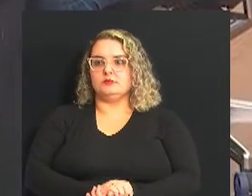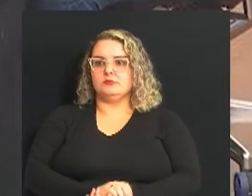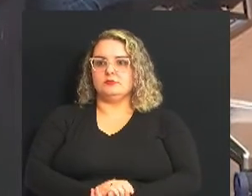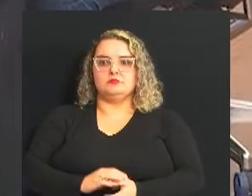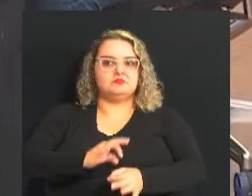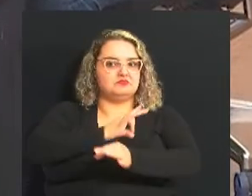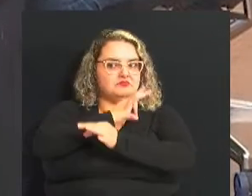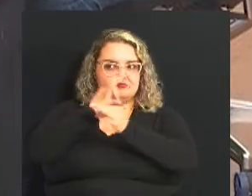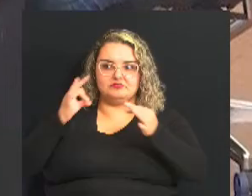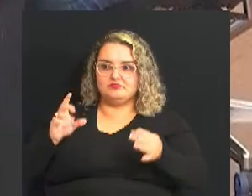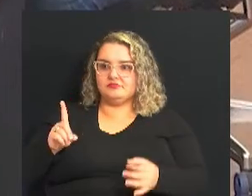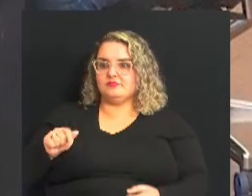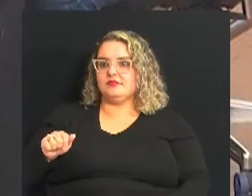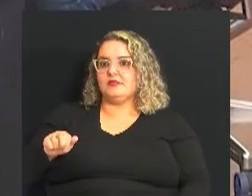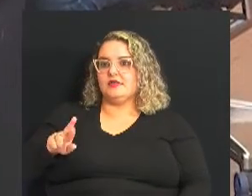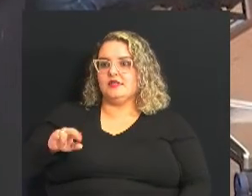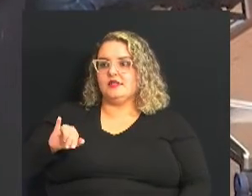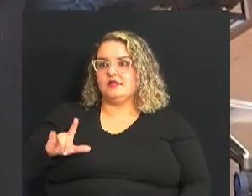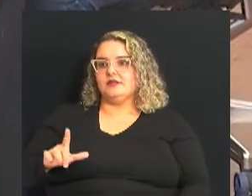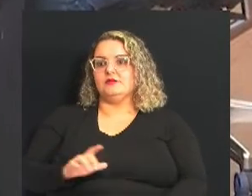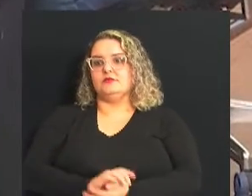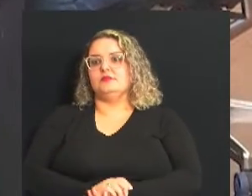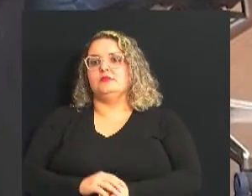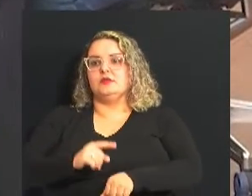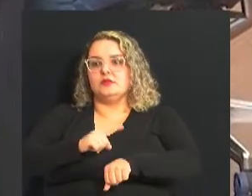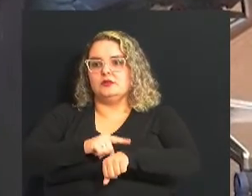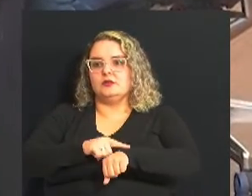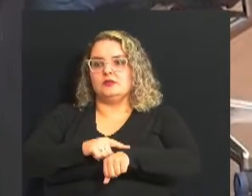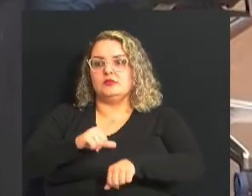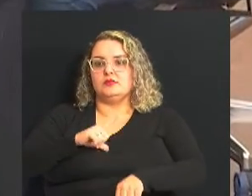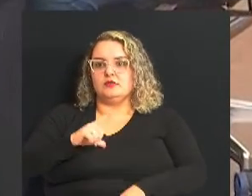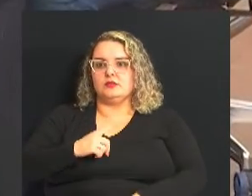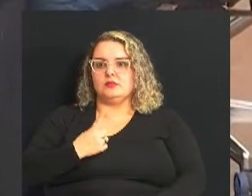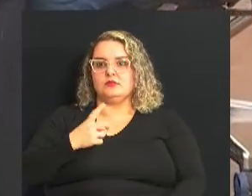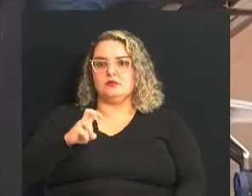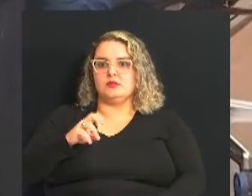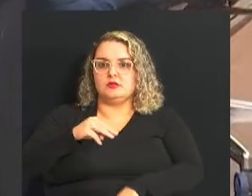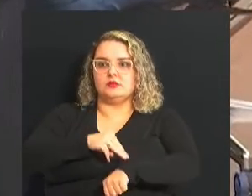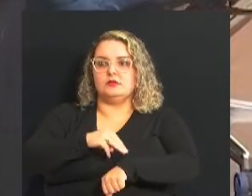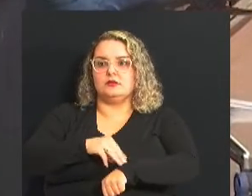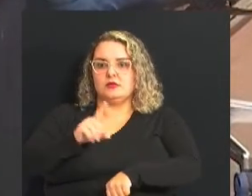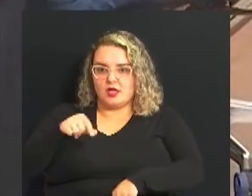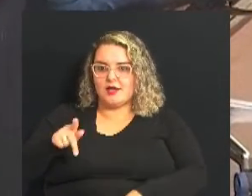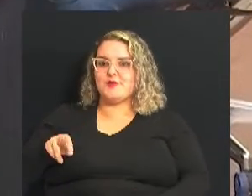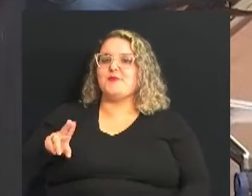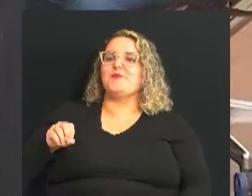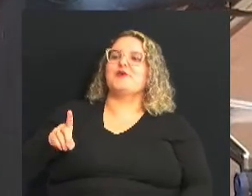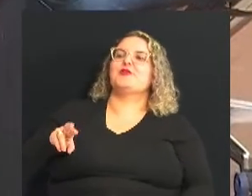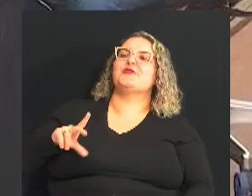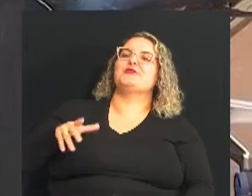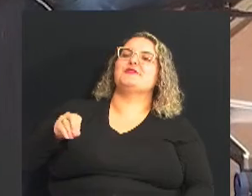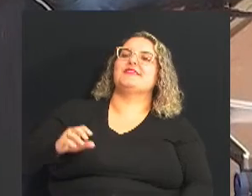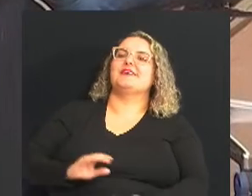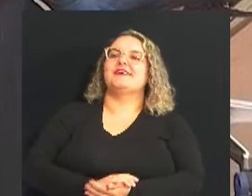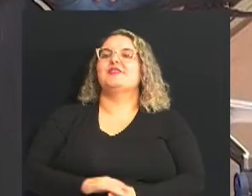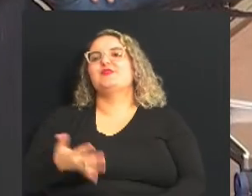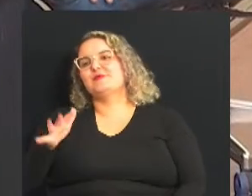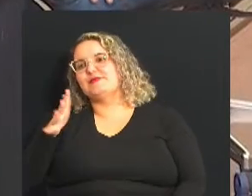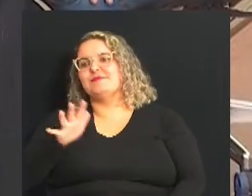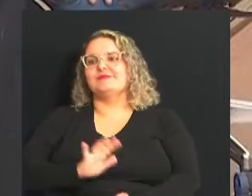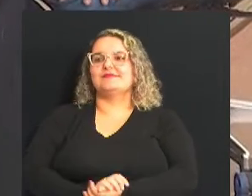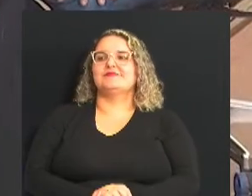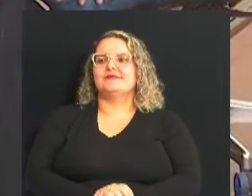Perfeito, Dario. Bom, pelo meu reloginho aqui, temos 15 minutos, é isso, produção? Mais ou menos, né? Só para